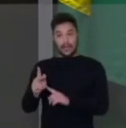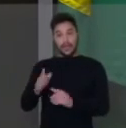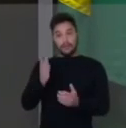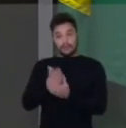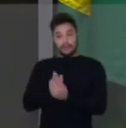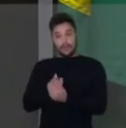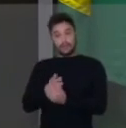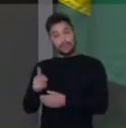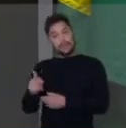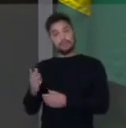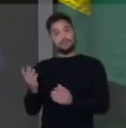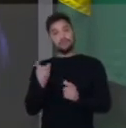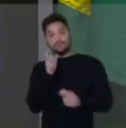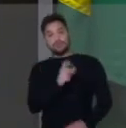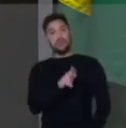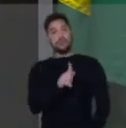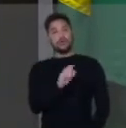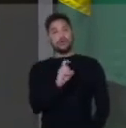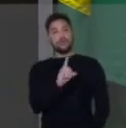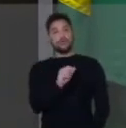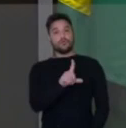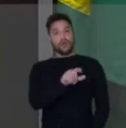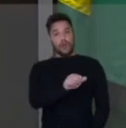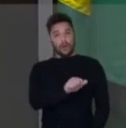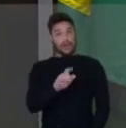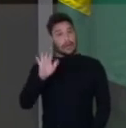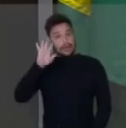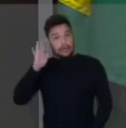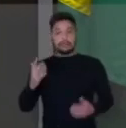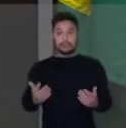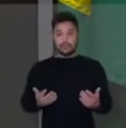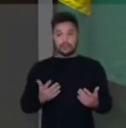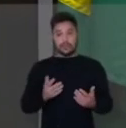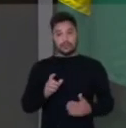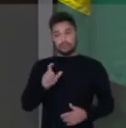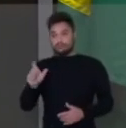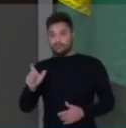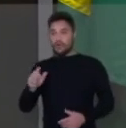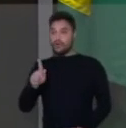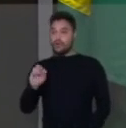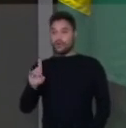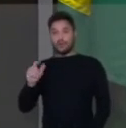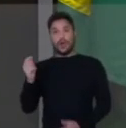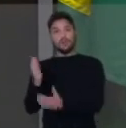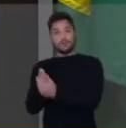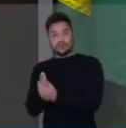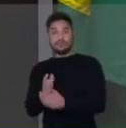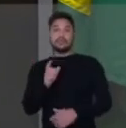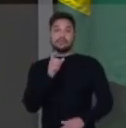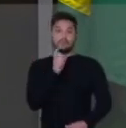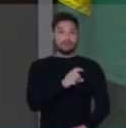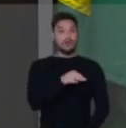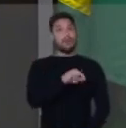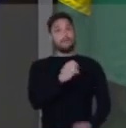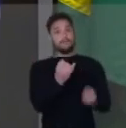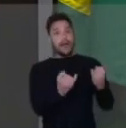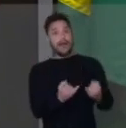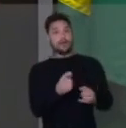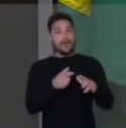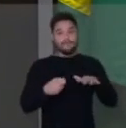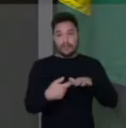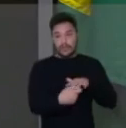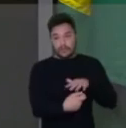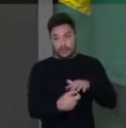gordola. Inclusive o ministro tem que se decidir, porque se chama de gordola, toma processo, se chama de magro é fake news, então ele tem que se